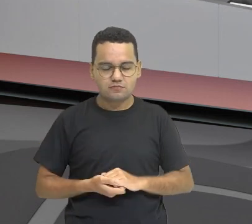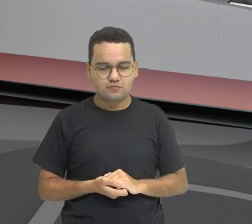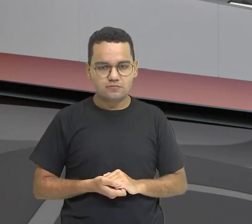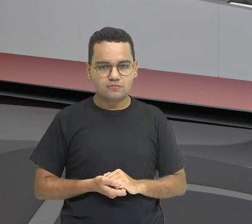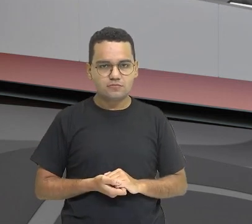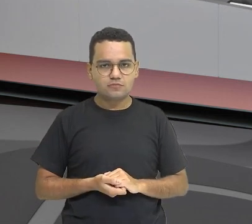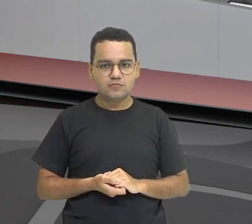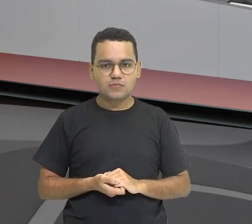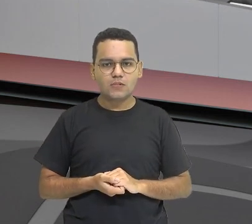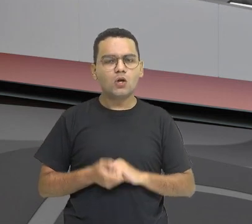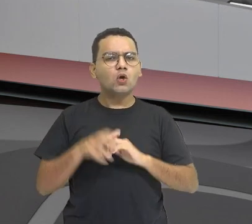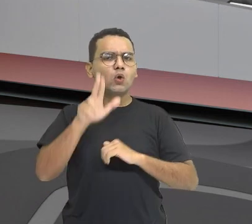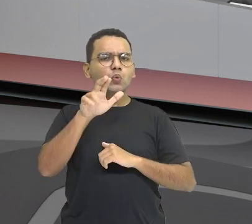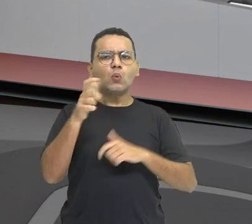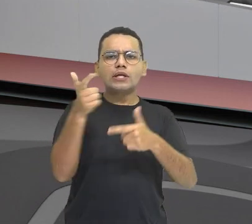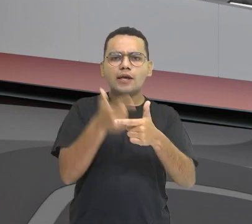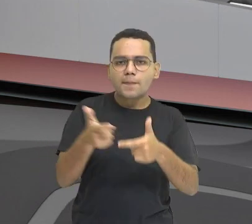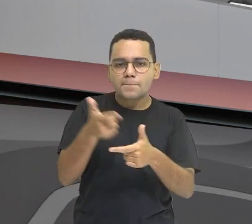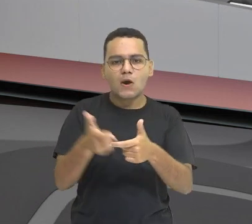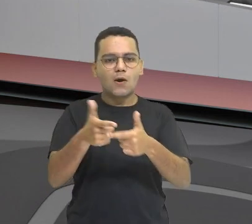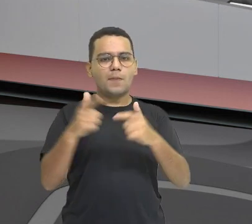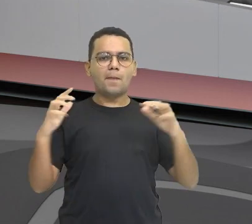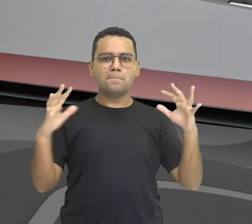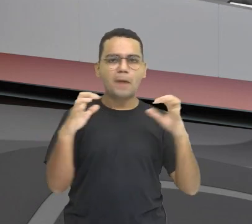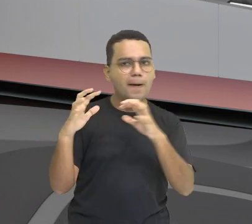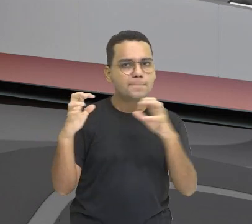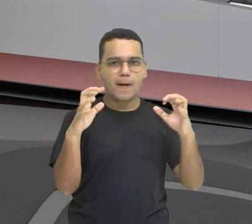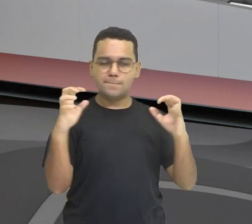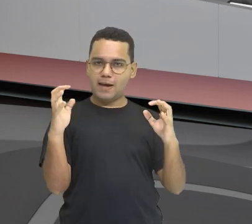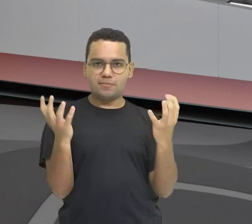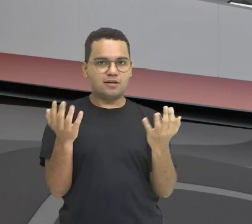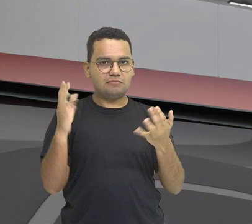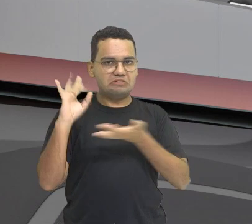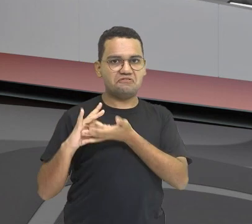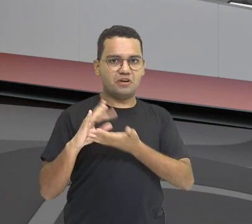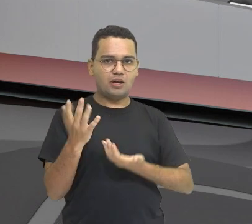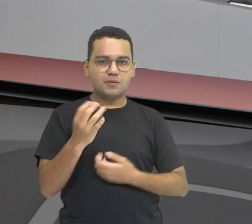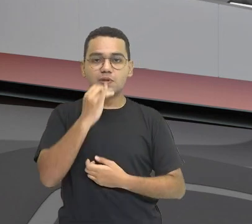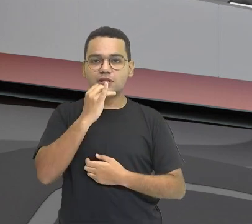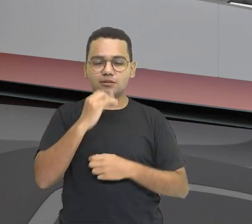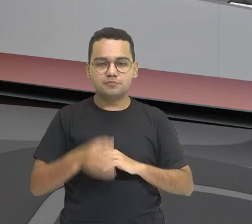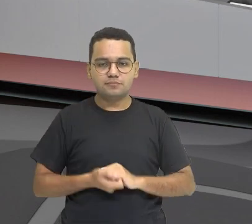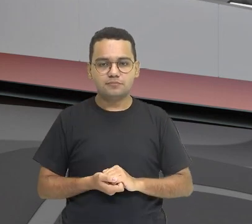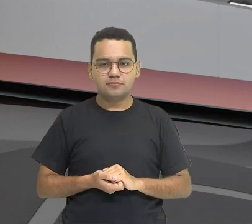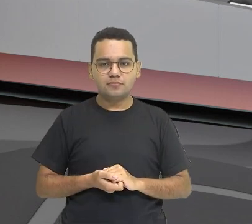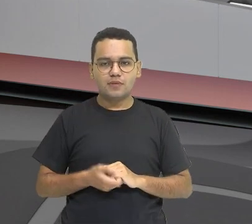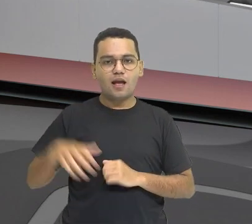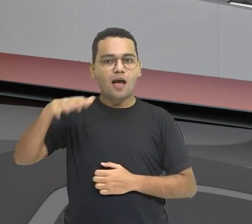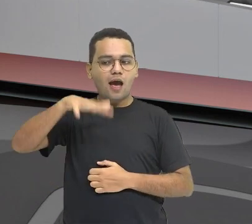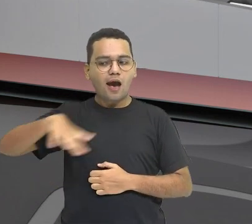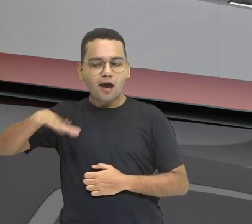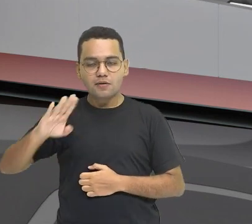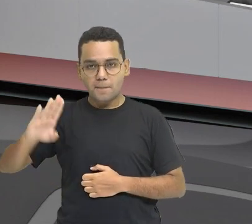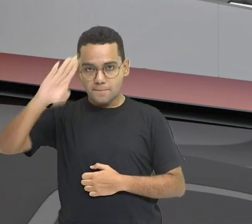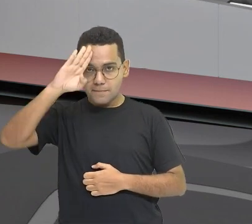se enfrentaram de fato, tá? Como assim, professor? O exército soviético nunca enfrentou